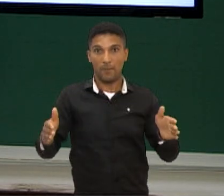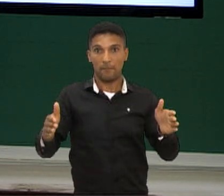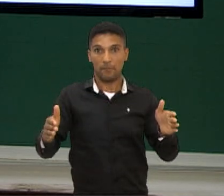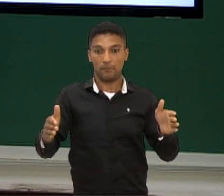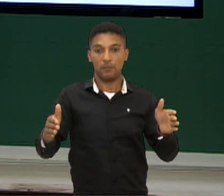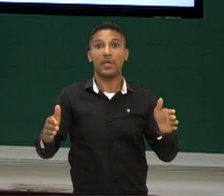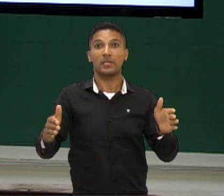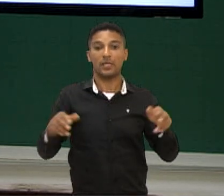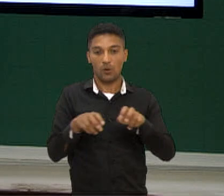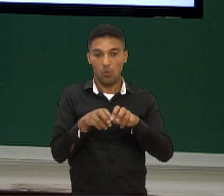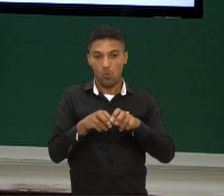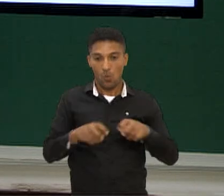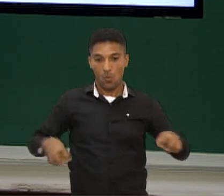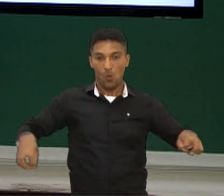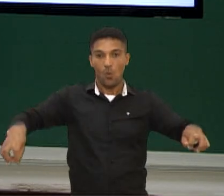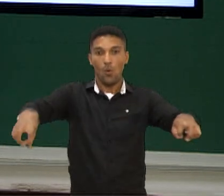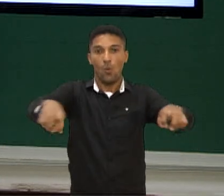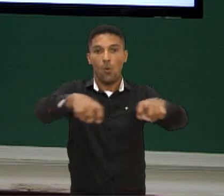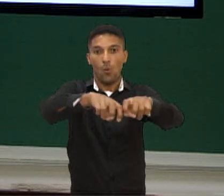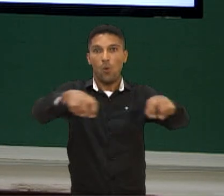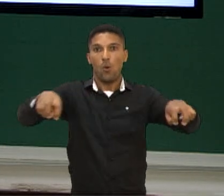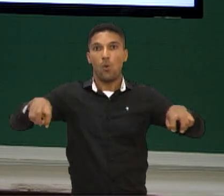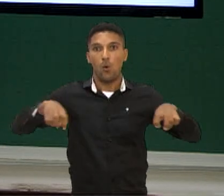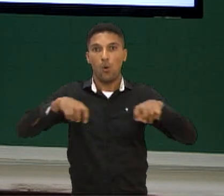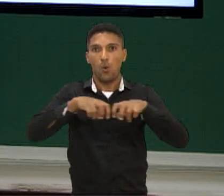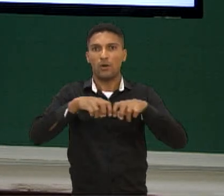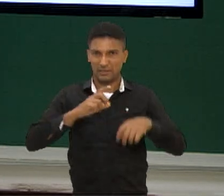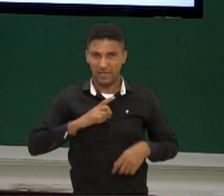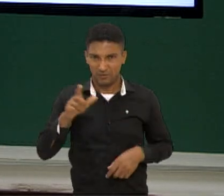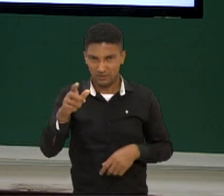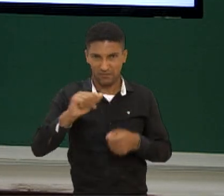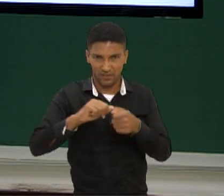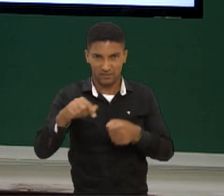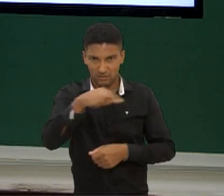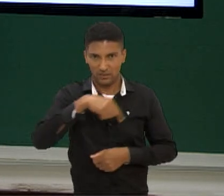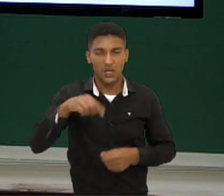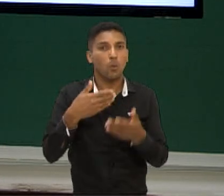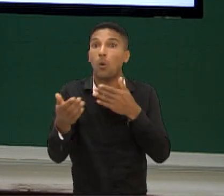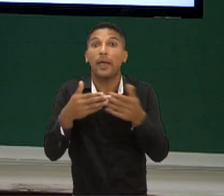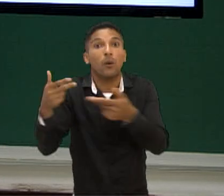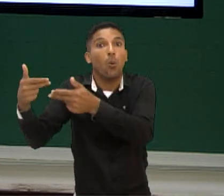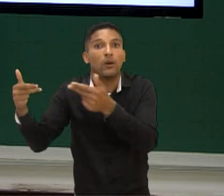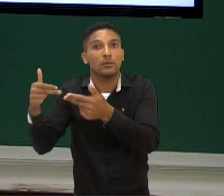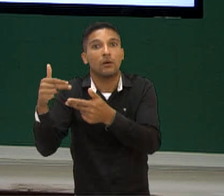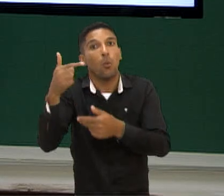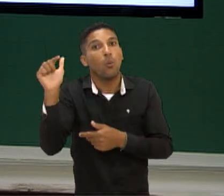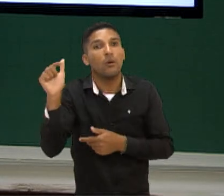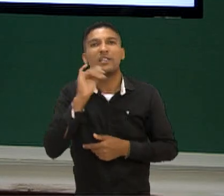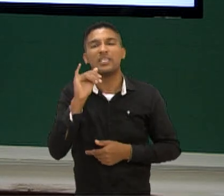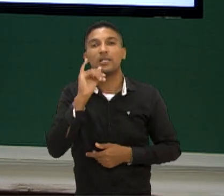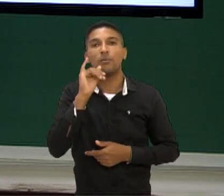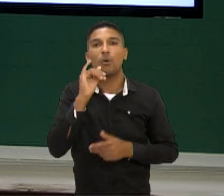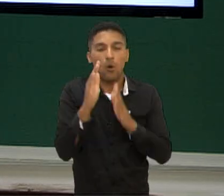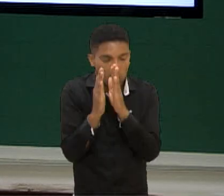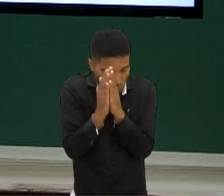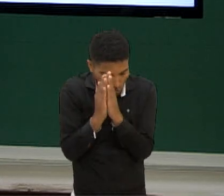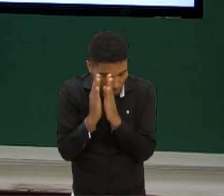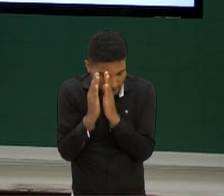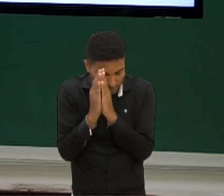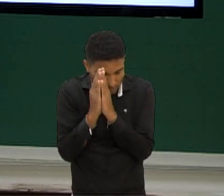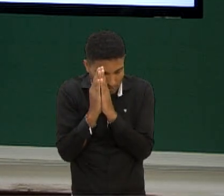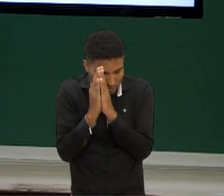que tem alguma outra coisa? Será que na hora da oração? Será que em algum momento do dia a dia nós